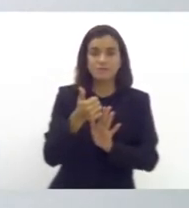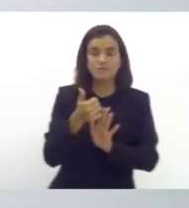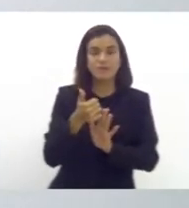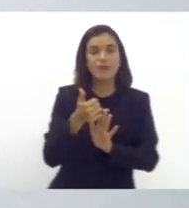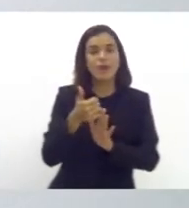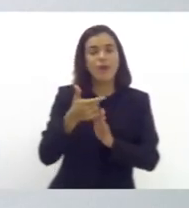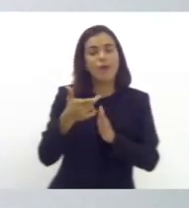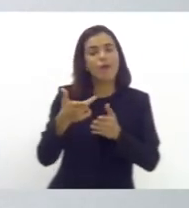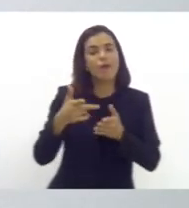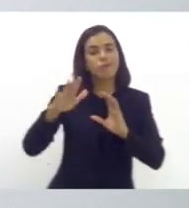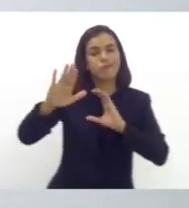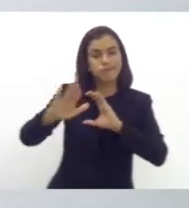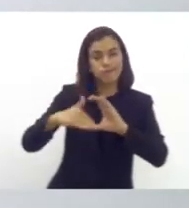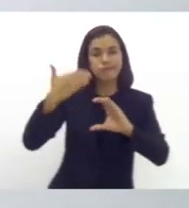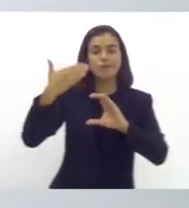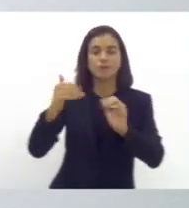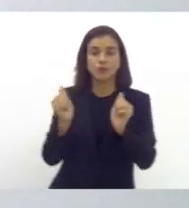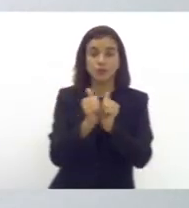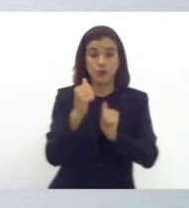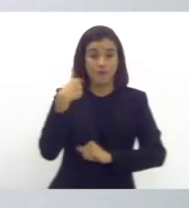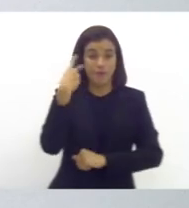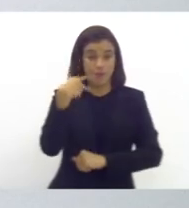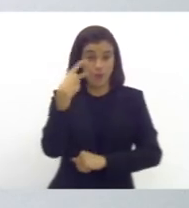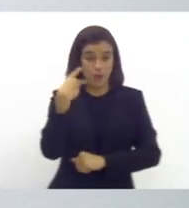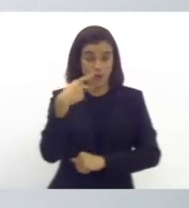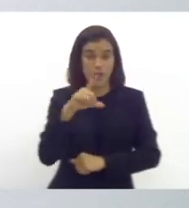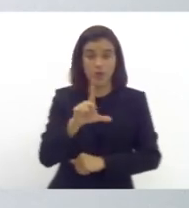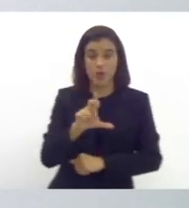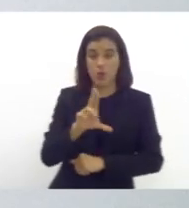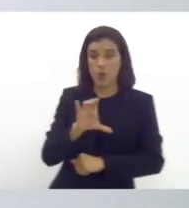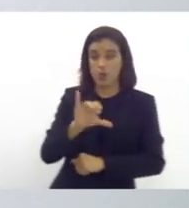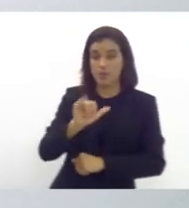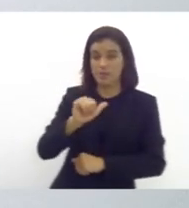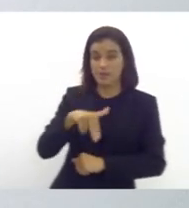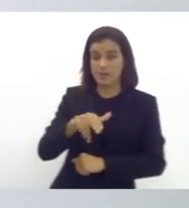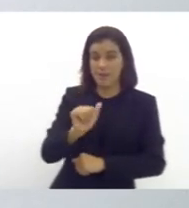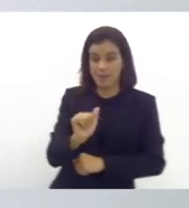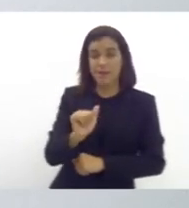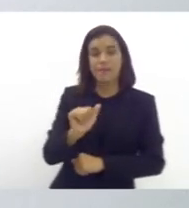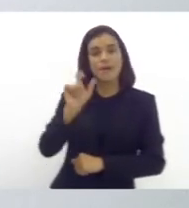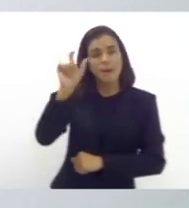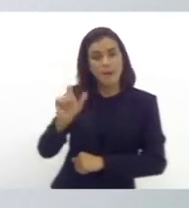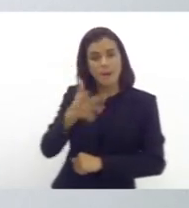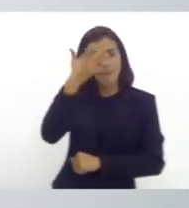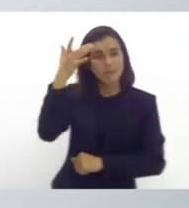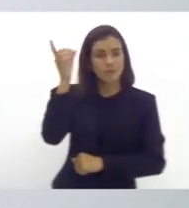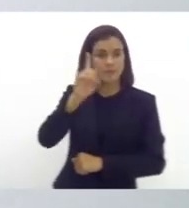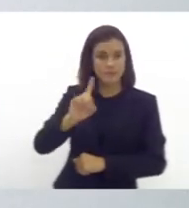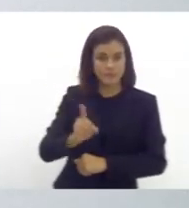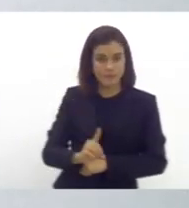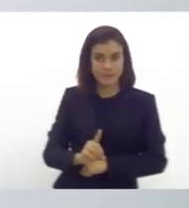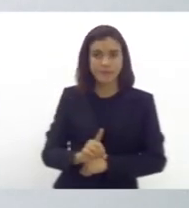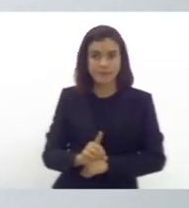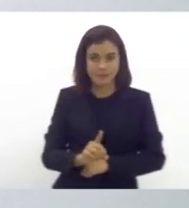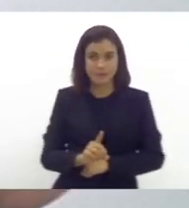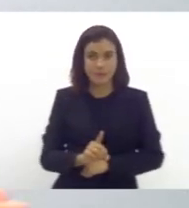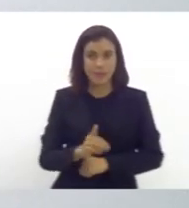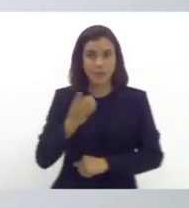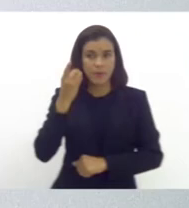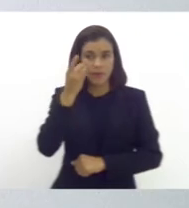juntamente com a vereadora aqui do Rio Luciana novaz uma pessoa ccia e só não está aqui